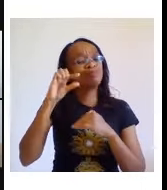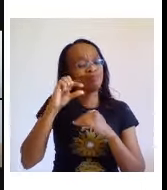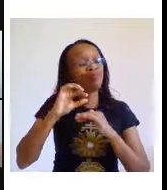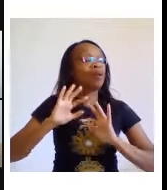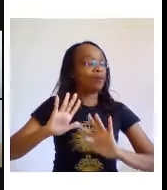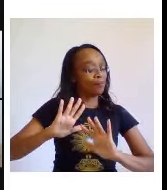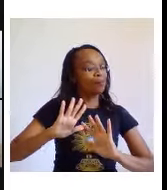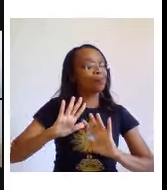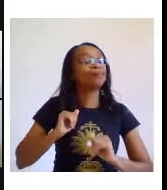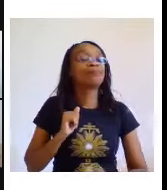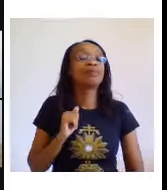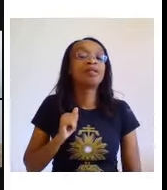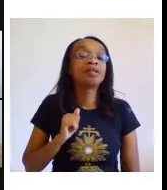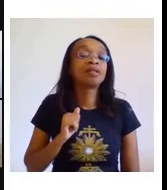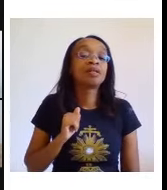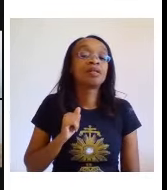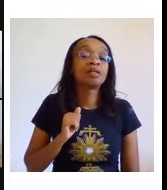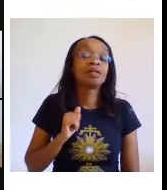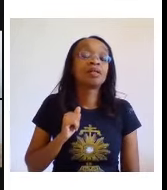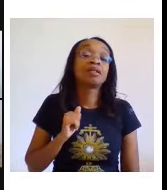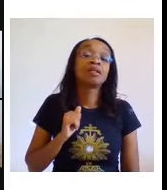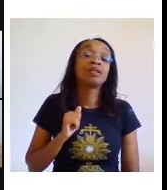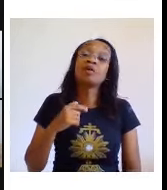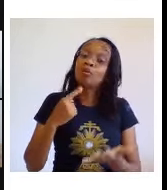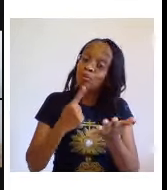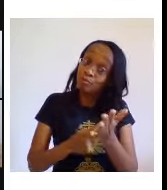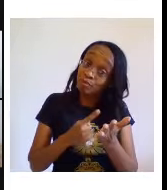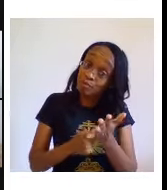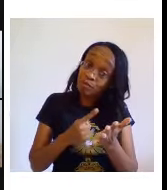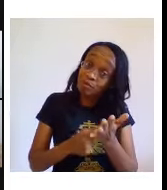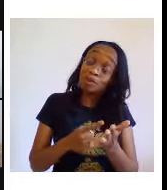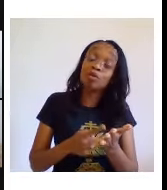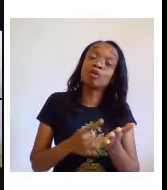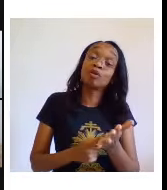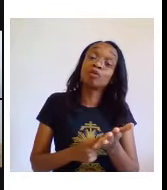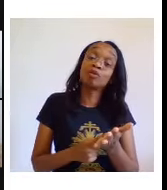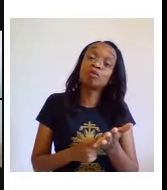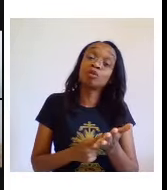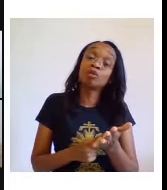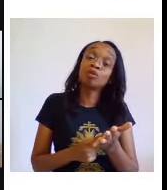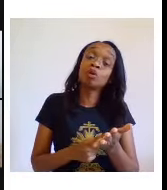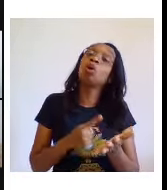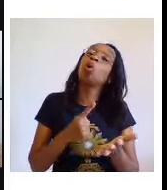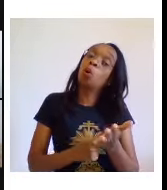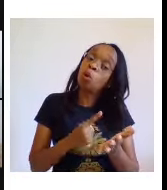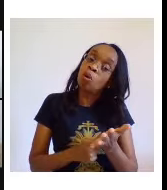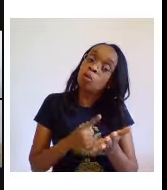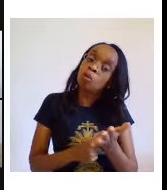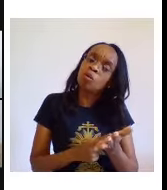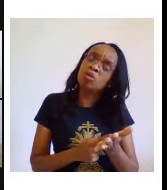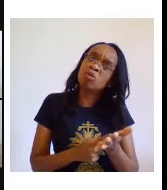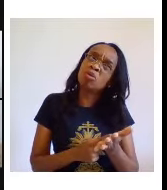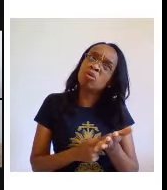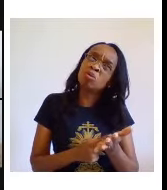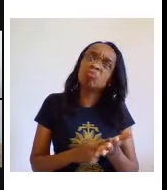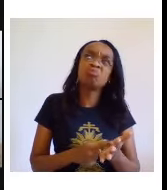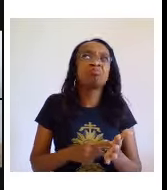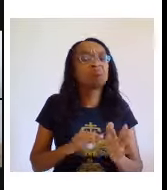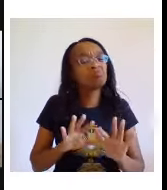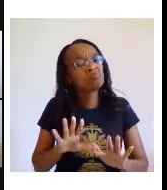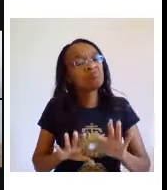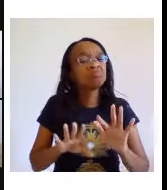porém, né, assim, teve esse comprometimento, né, vamos dizer assim, foi um acordo imperfeito, né, teve